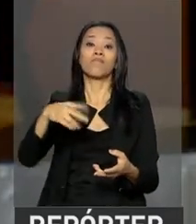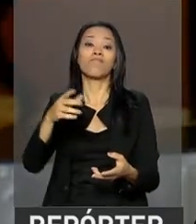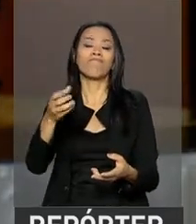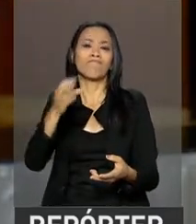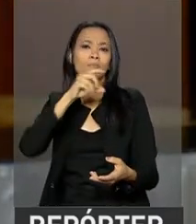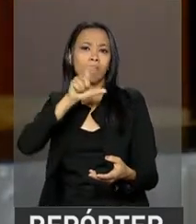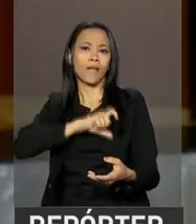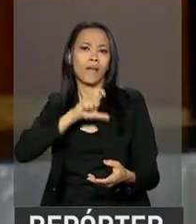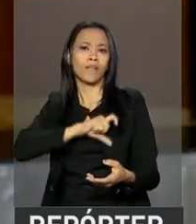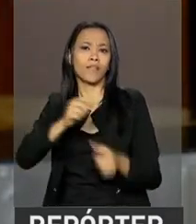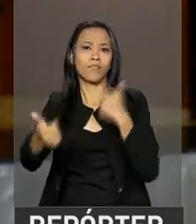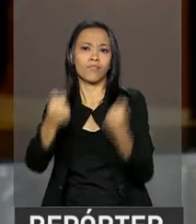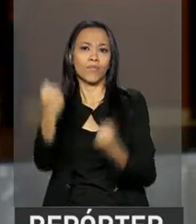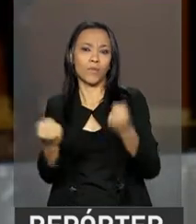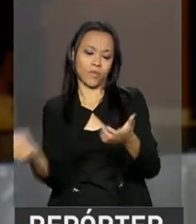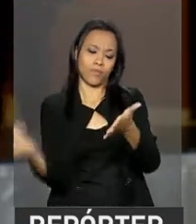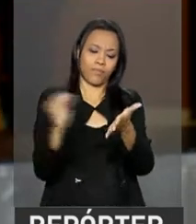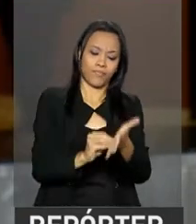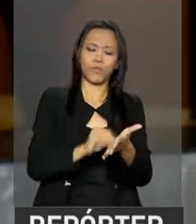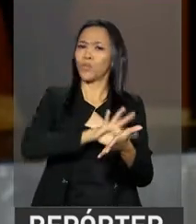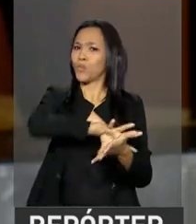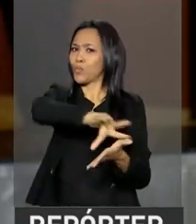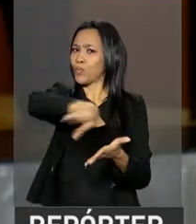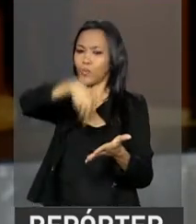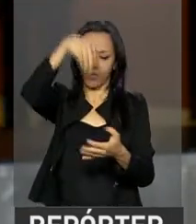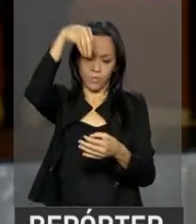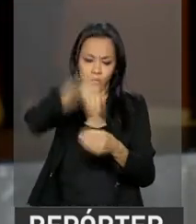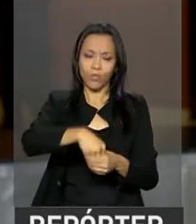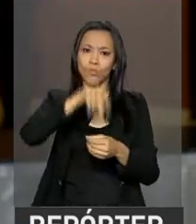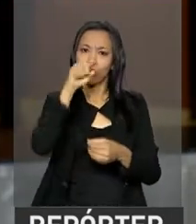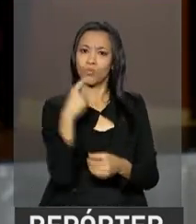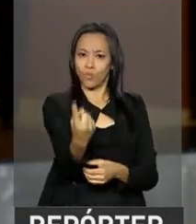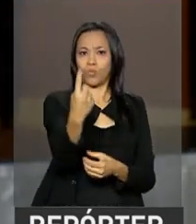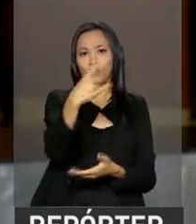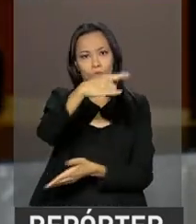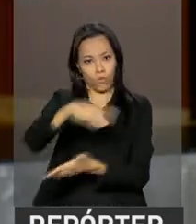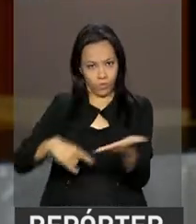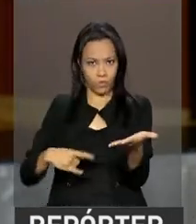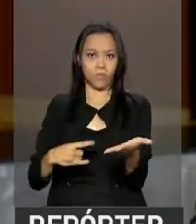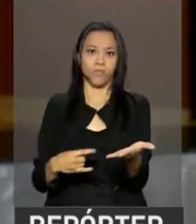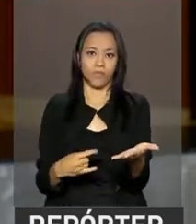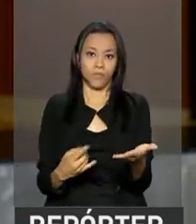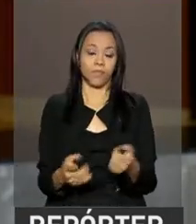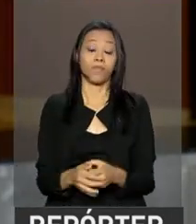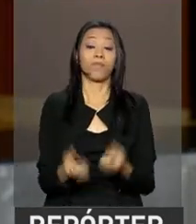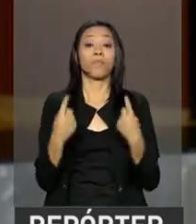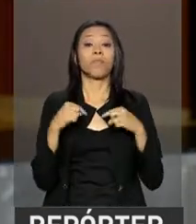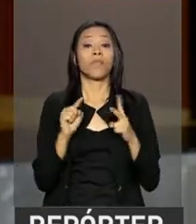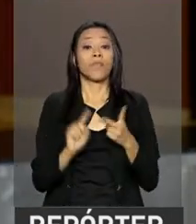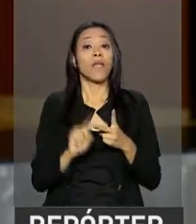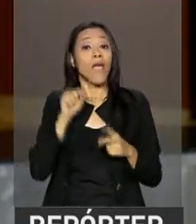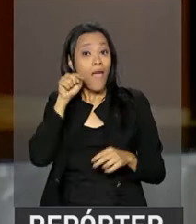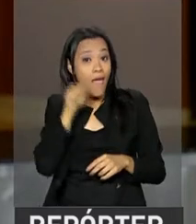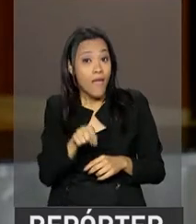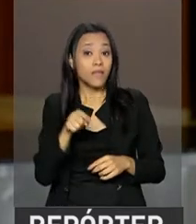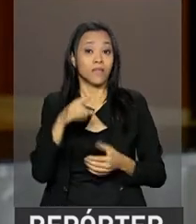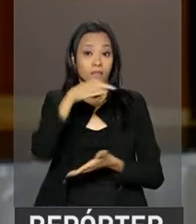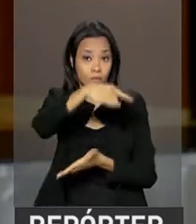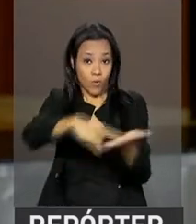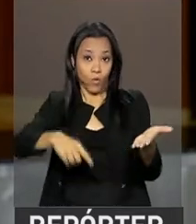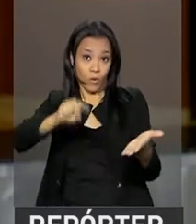um único documento que vai ter como referência para identificação o cpf já a idéia aqui com essa identificação